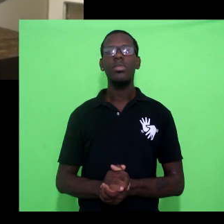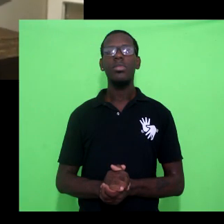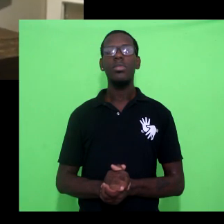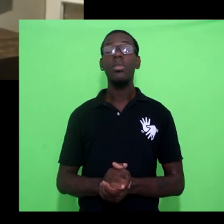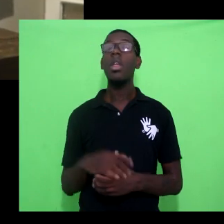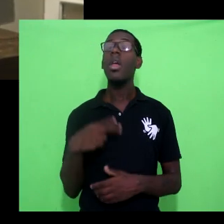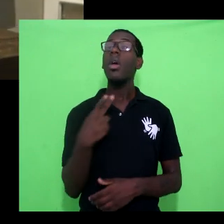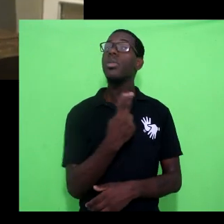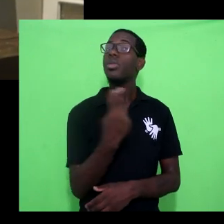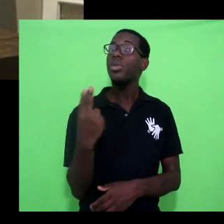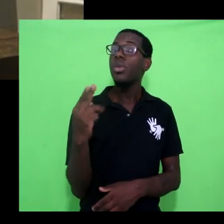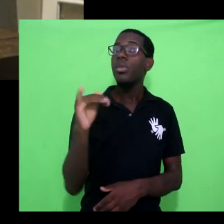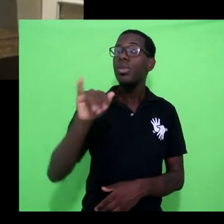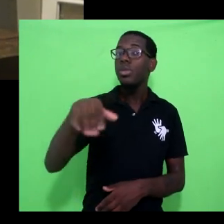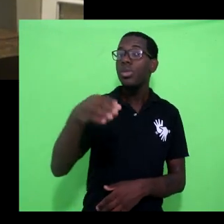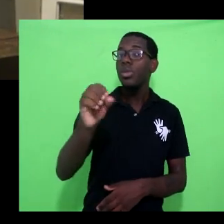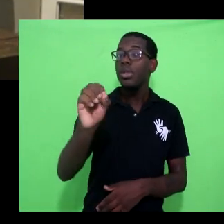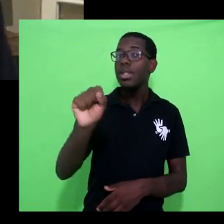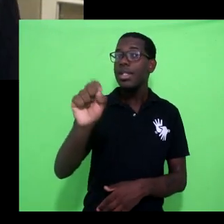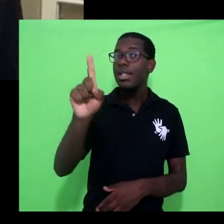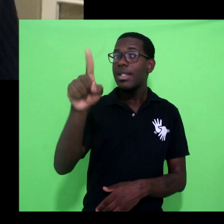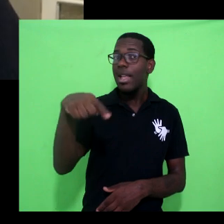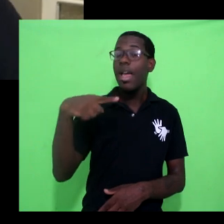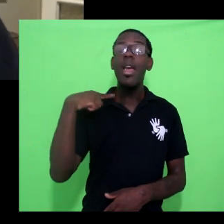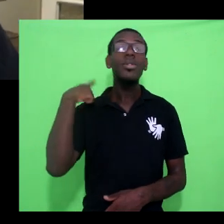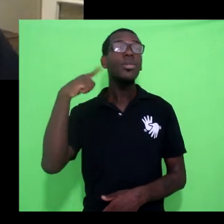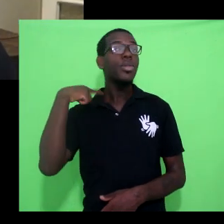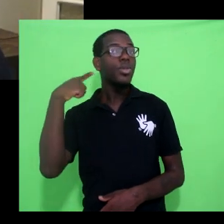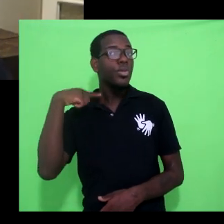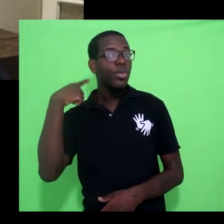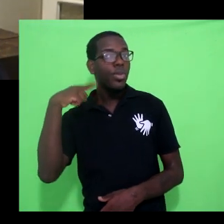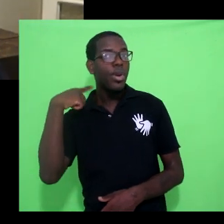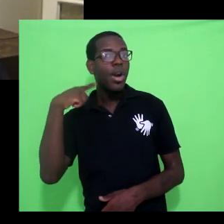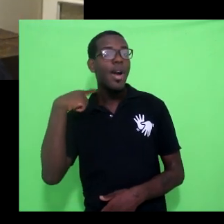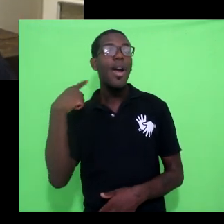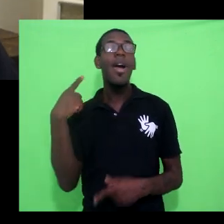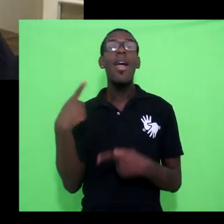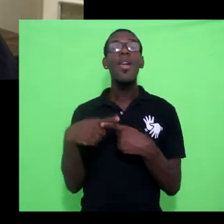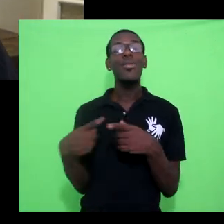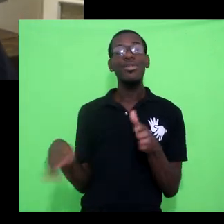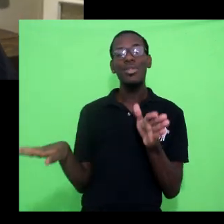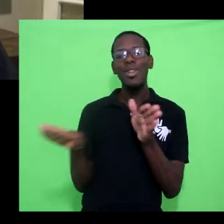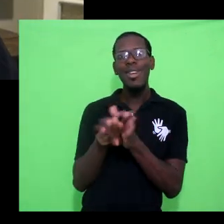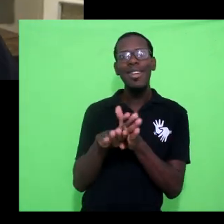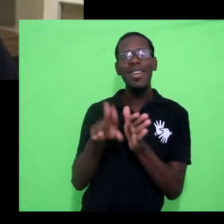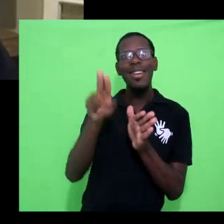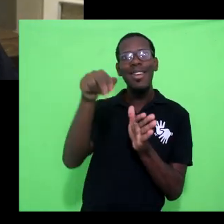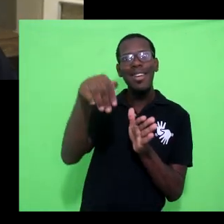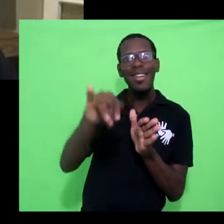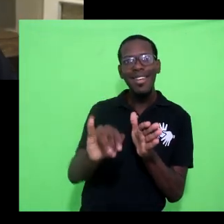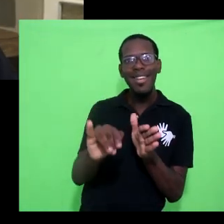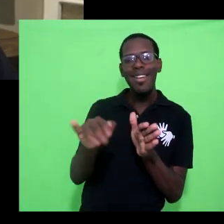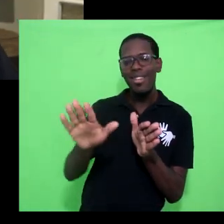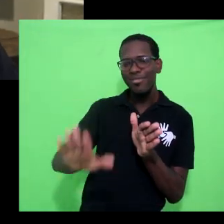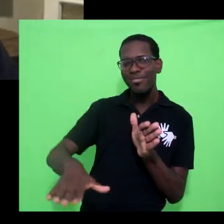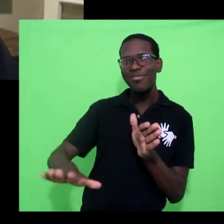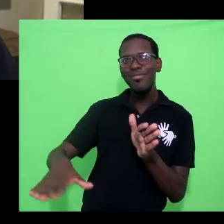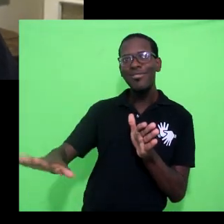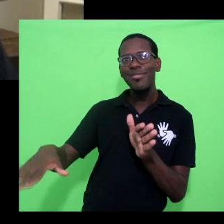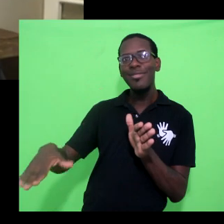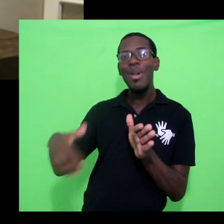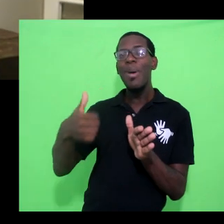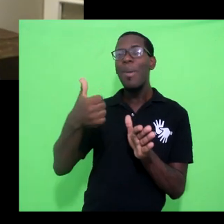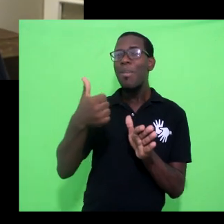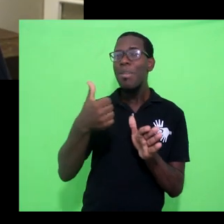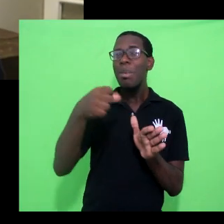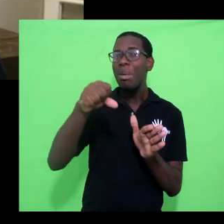Me chamo José Luiz Teixeira, sou advogado e cheguei em Nova Iguaçu ainda criança, em 1967. Nos